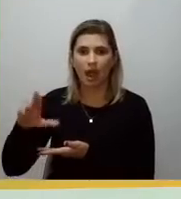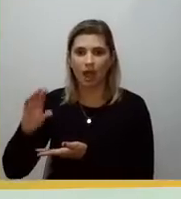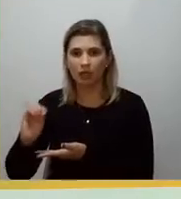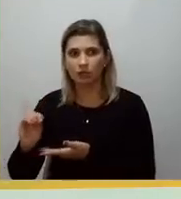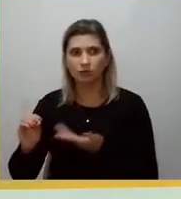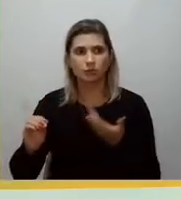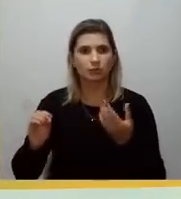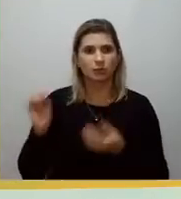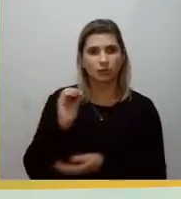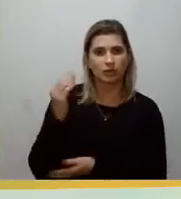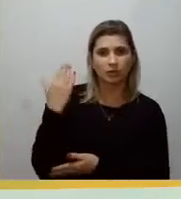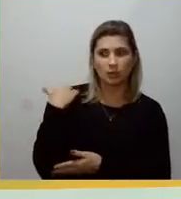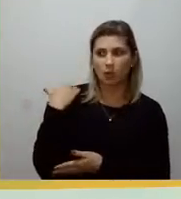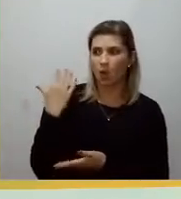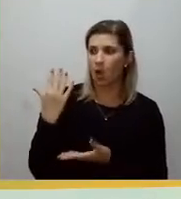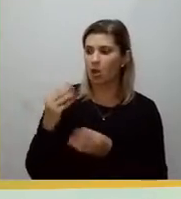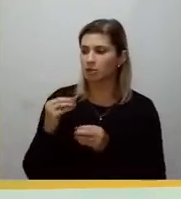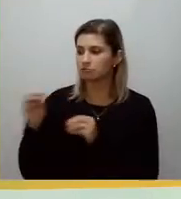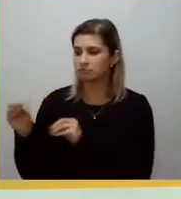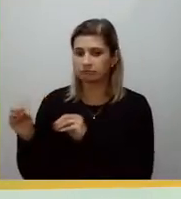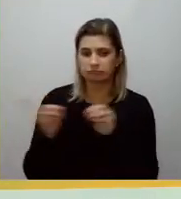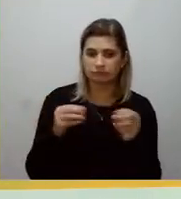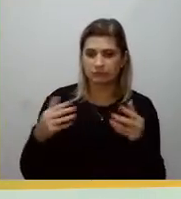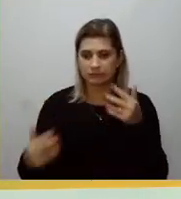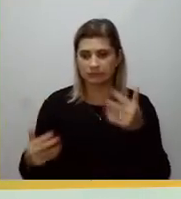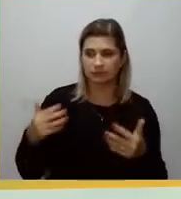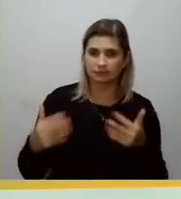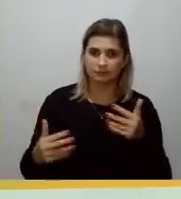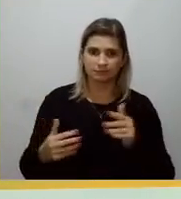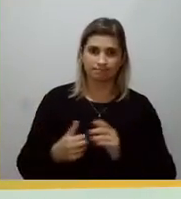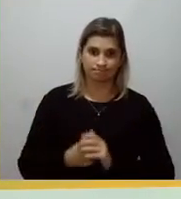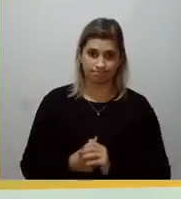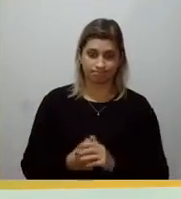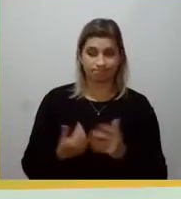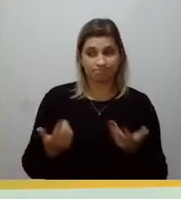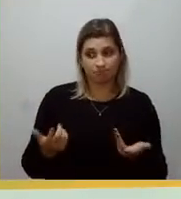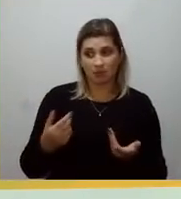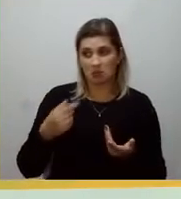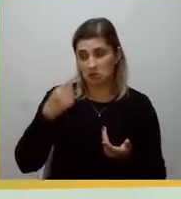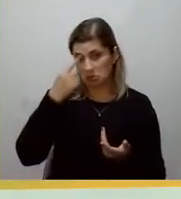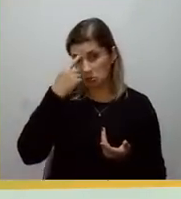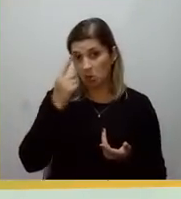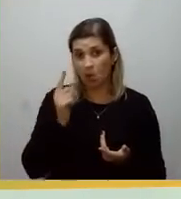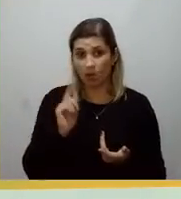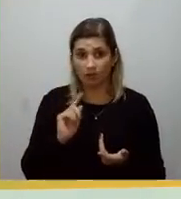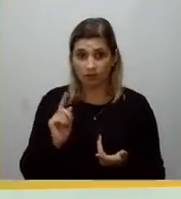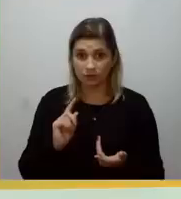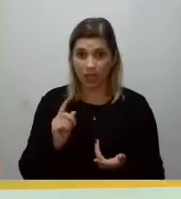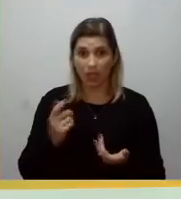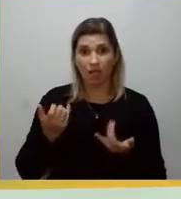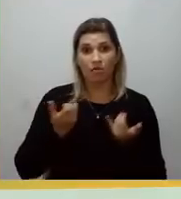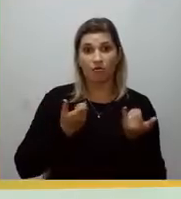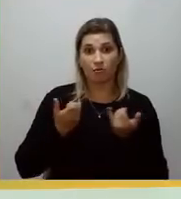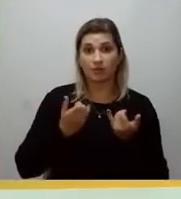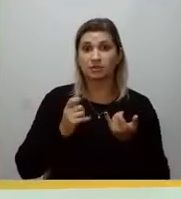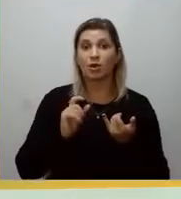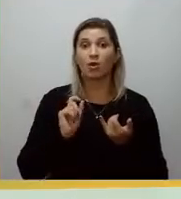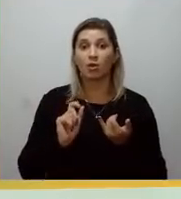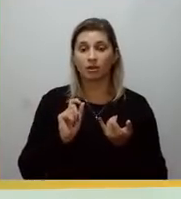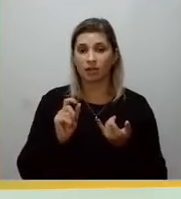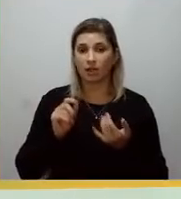que eles saíram, eu não sei. E a informação que eu tenho, salvo o melhor juízo, é o que eu sei, é que a segunda colocada era, sim, a